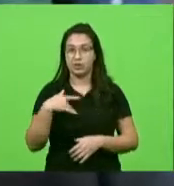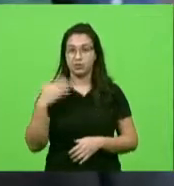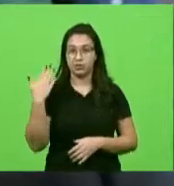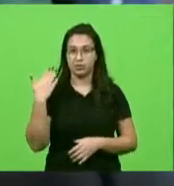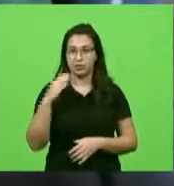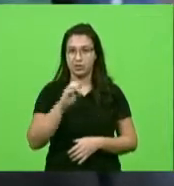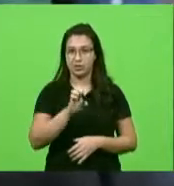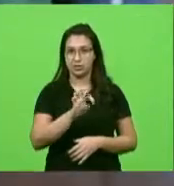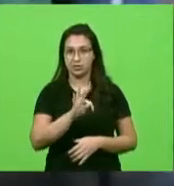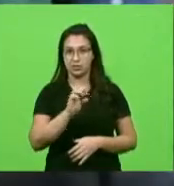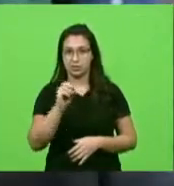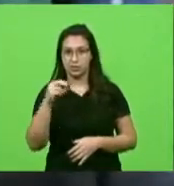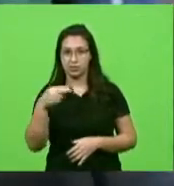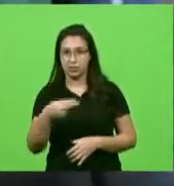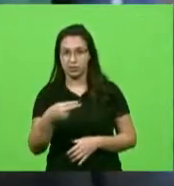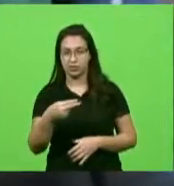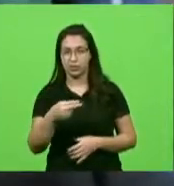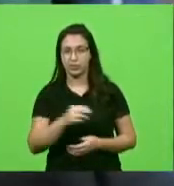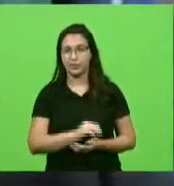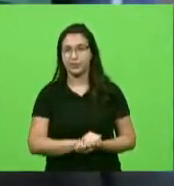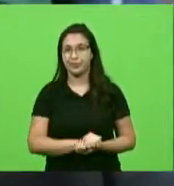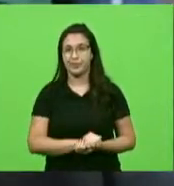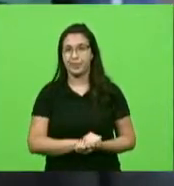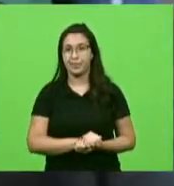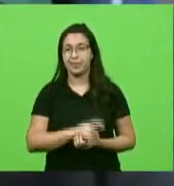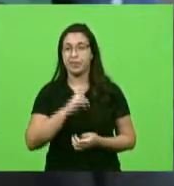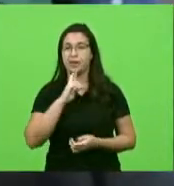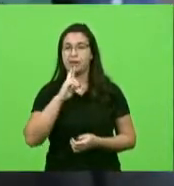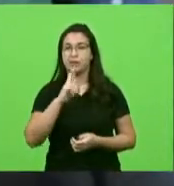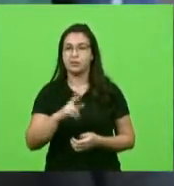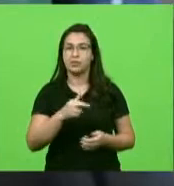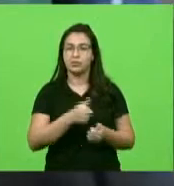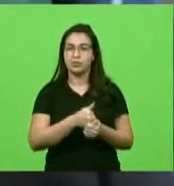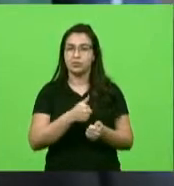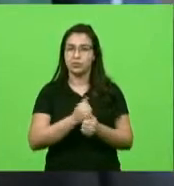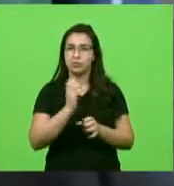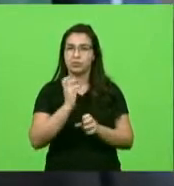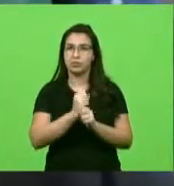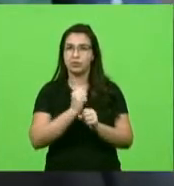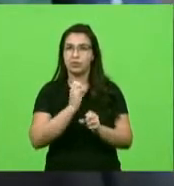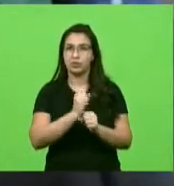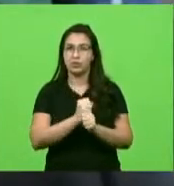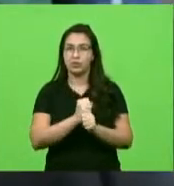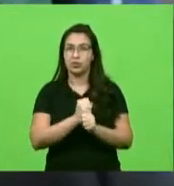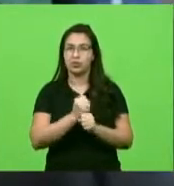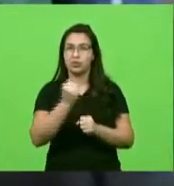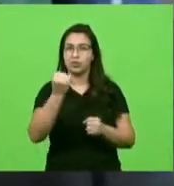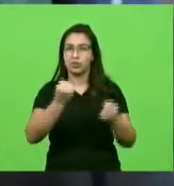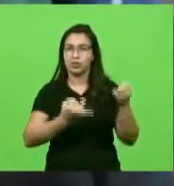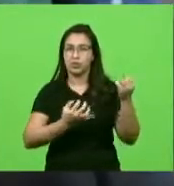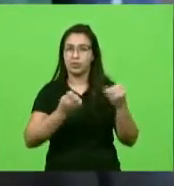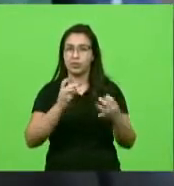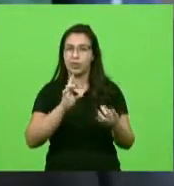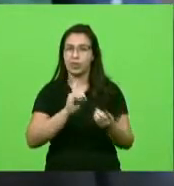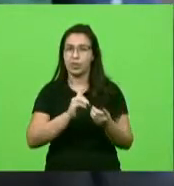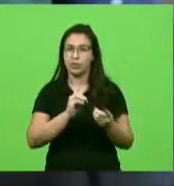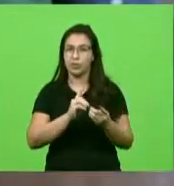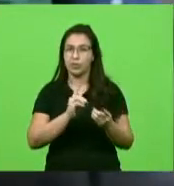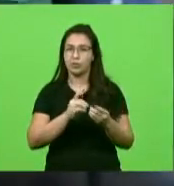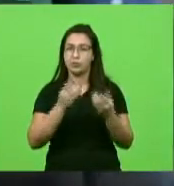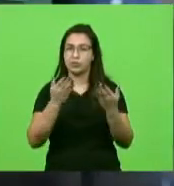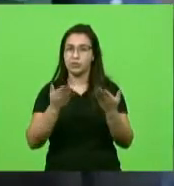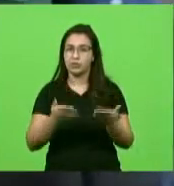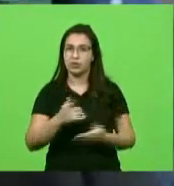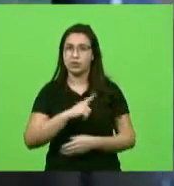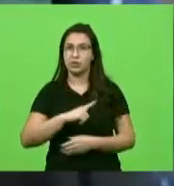de Souza Zeferino, bem como a resposta que o Tribunal de Contas de Santa Catarina elaborou à consulta formulada pelo governador